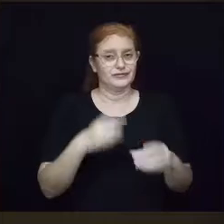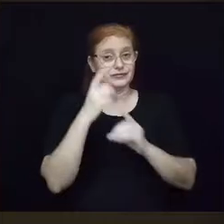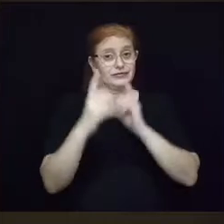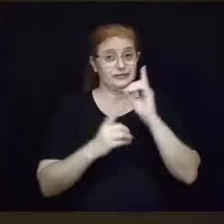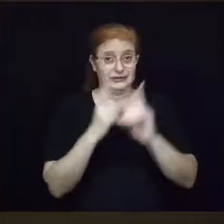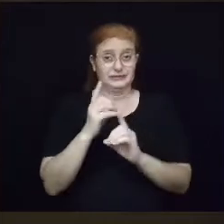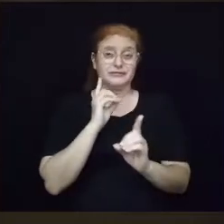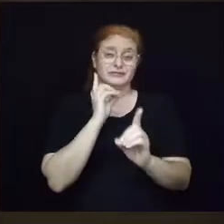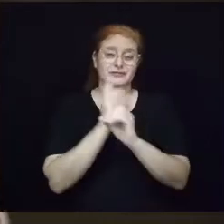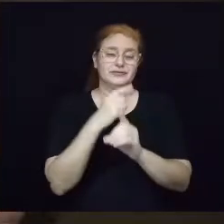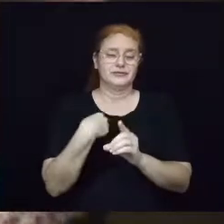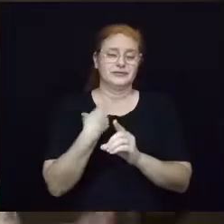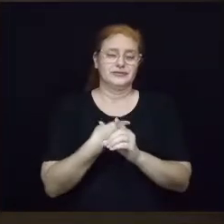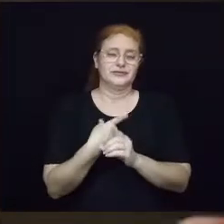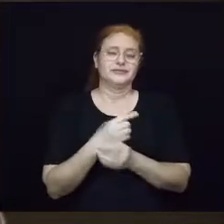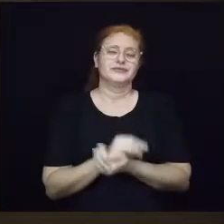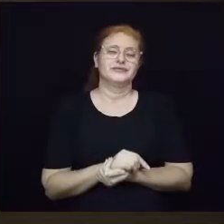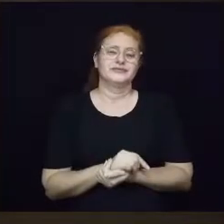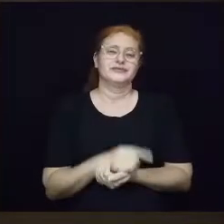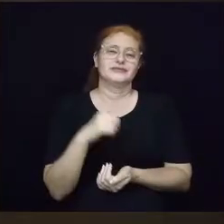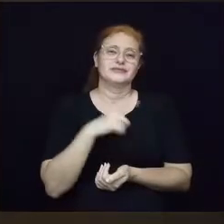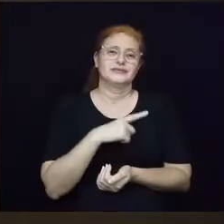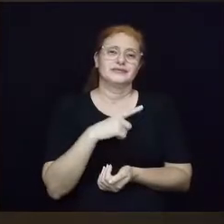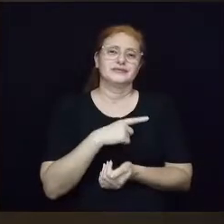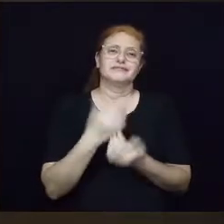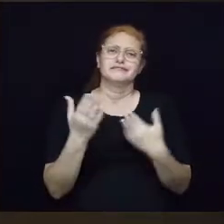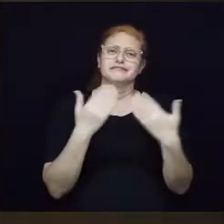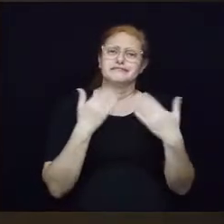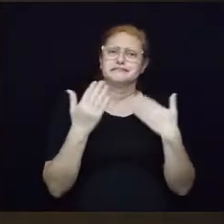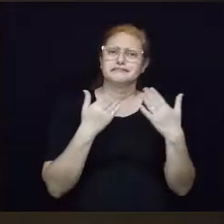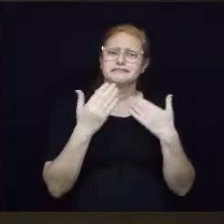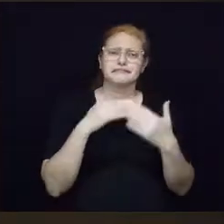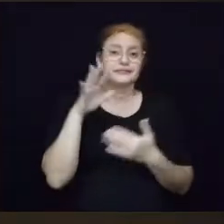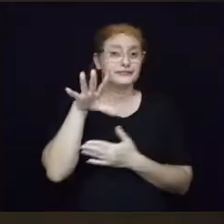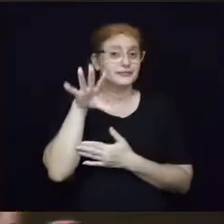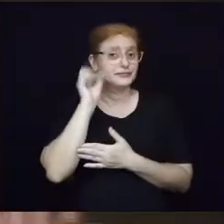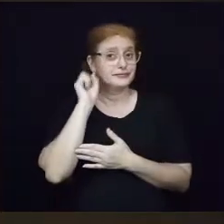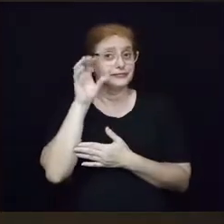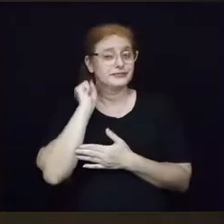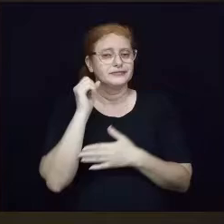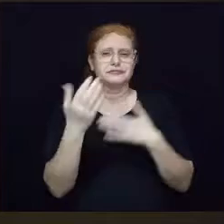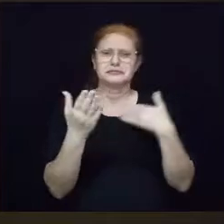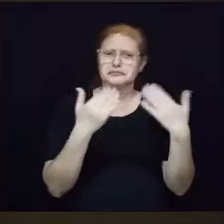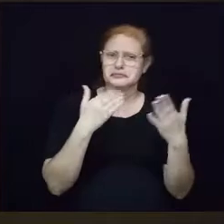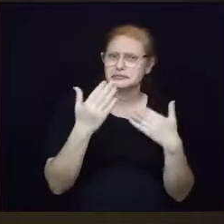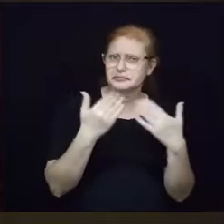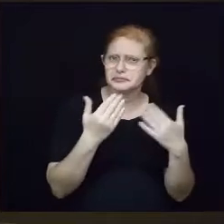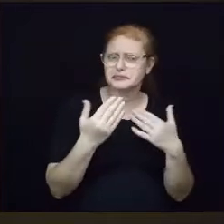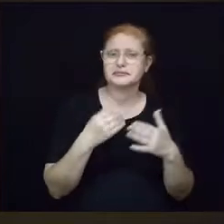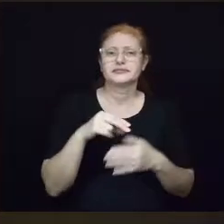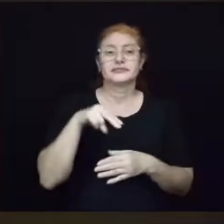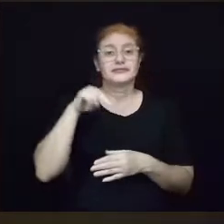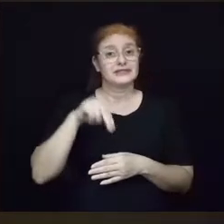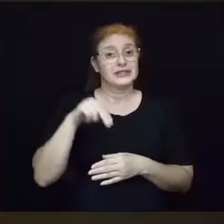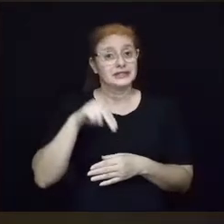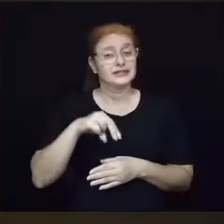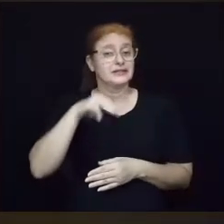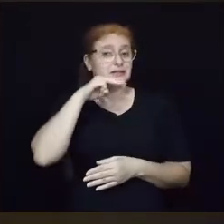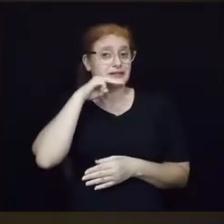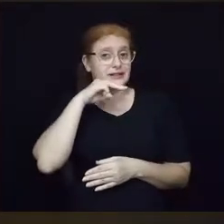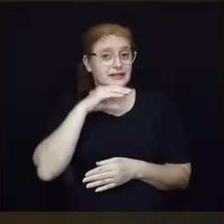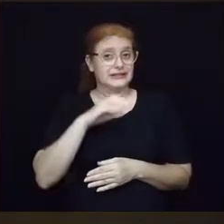encontro. Nós vamos, então, ter uma conversa, ouvir, né, um papo entre Neiva, Mauro